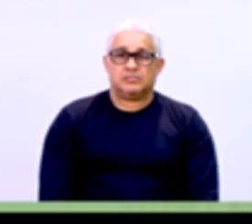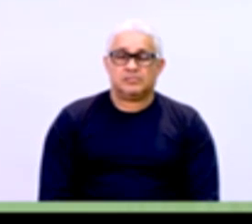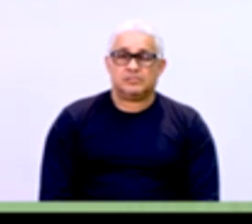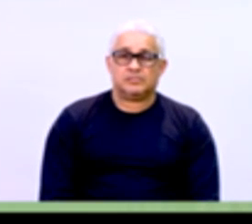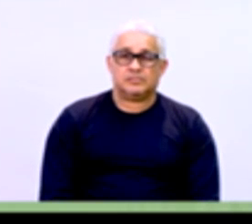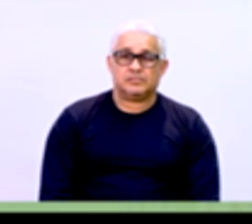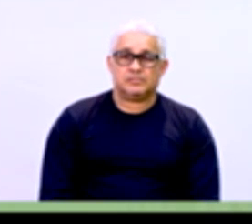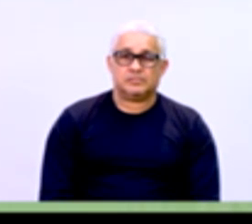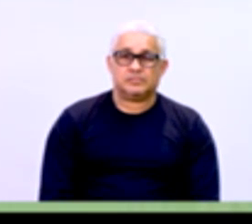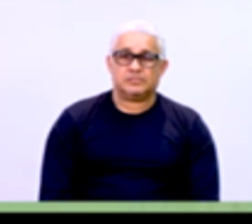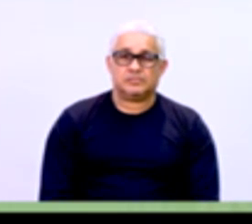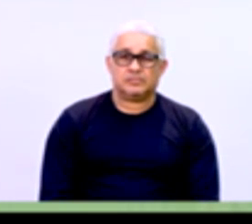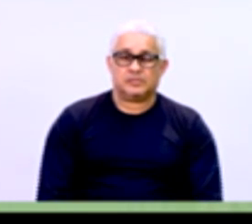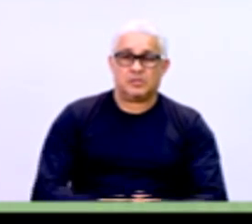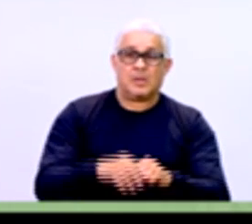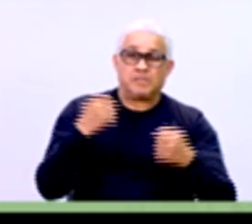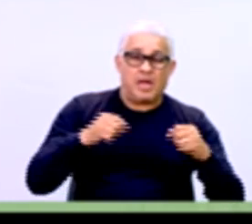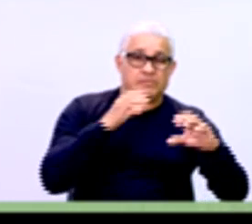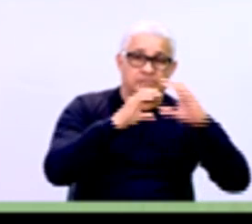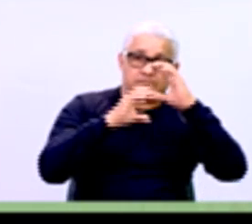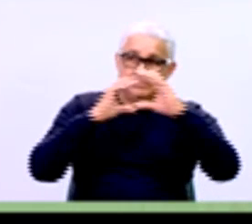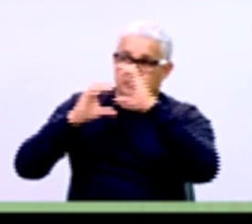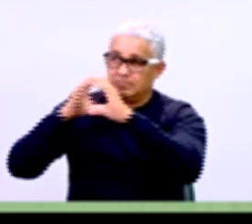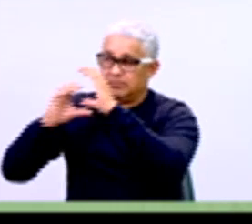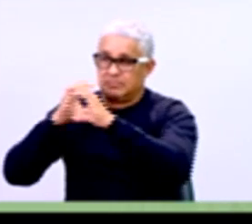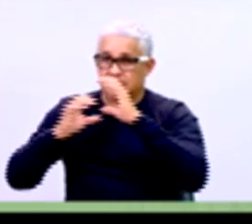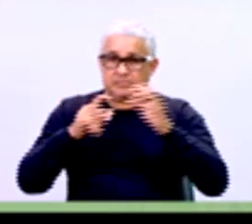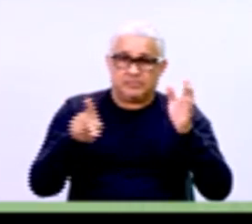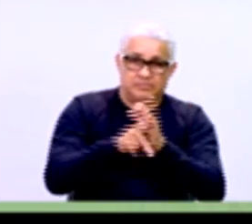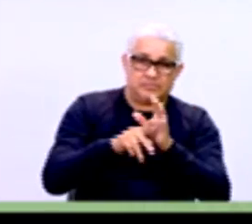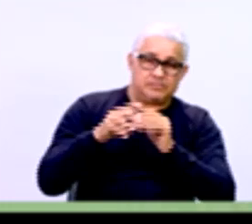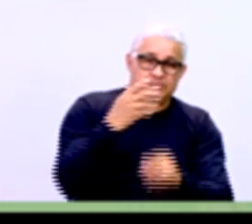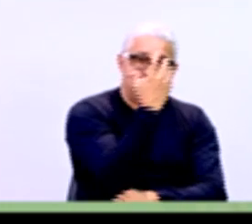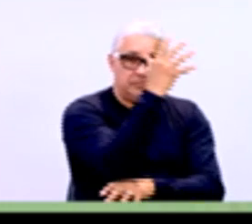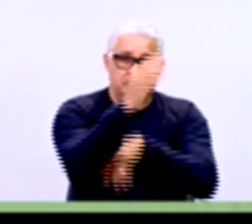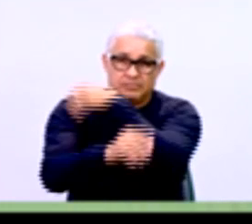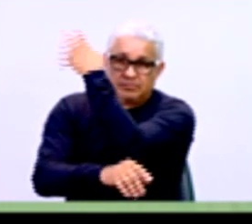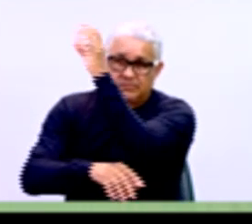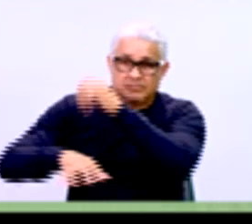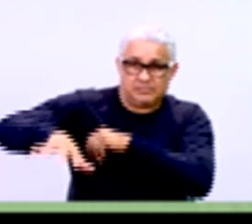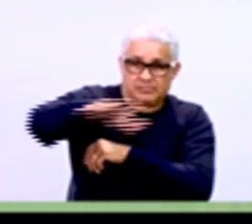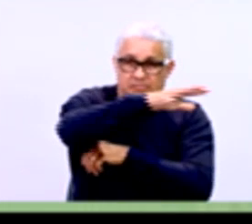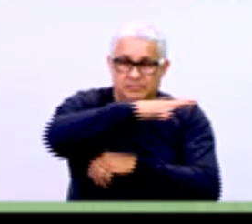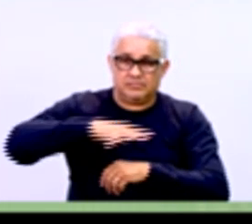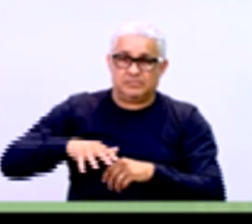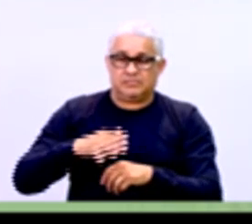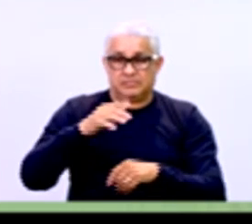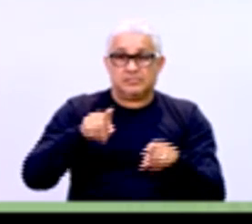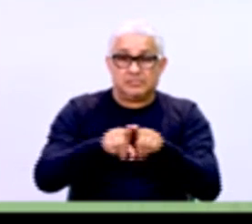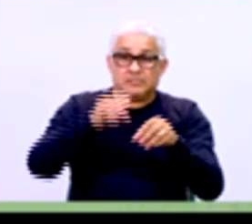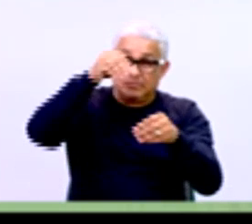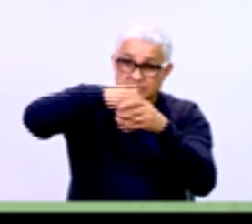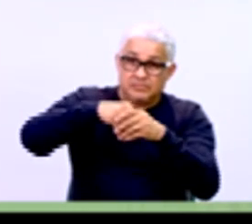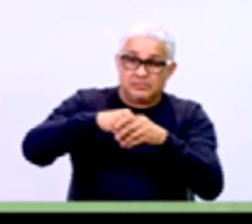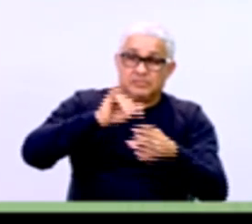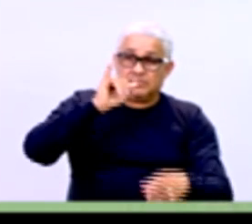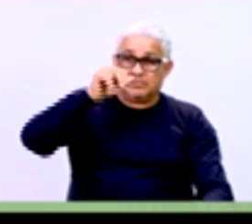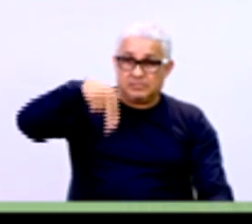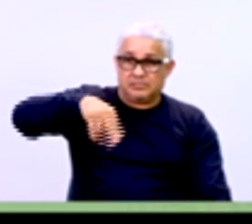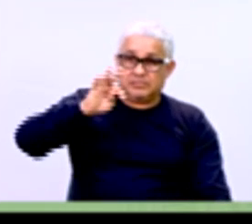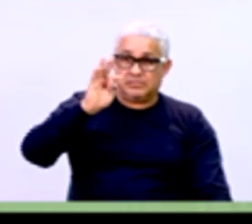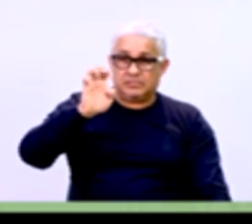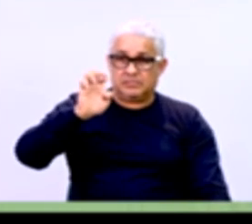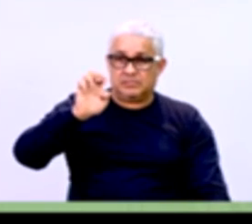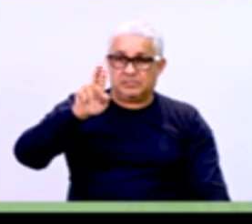estabelecer canais permanentes de comunicação das questões de meio ambiente com as partes interessadas. Aí envolve a questão do intercâmbio, né?